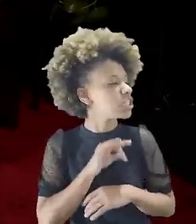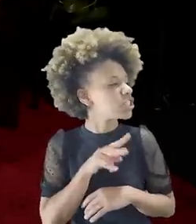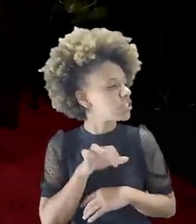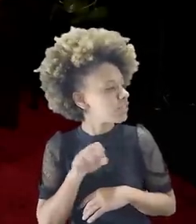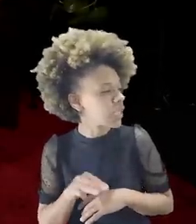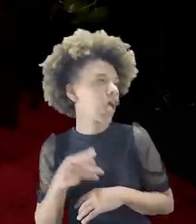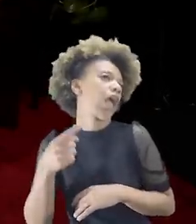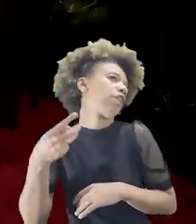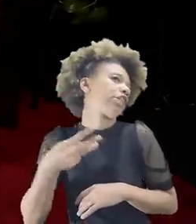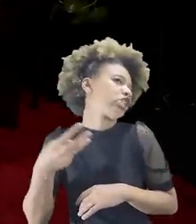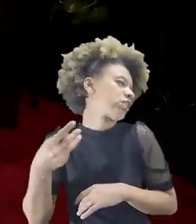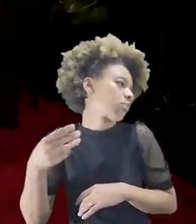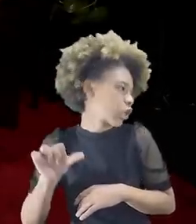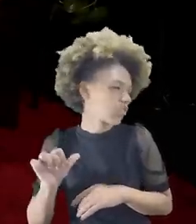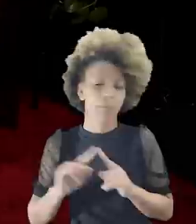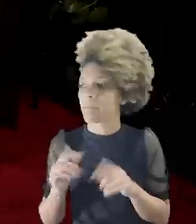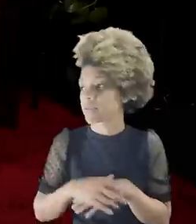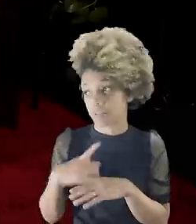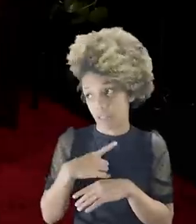Stephen curry foi trigésimo